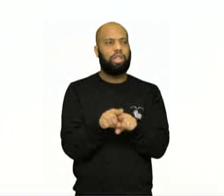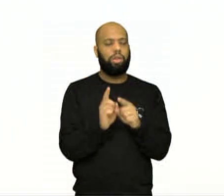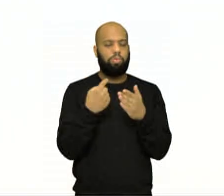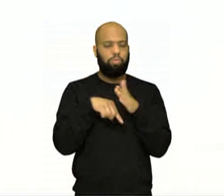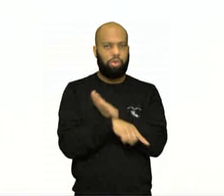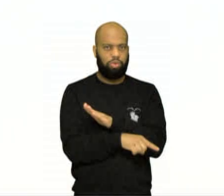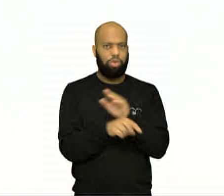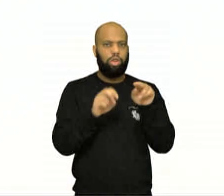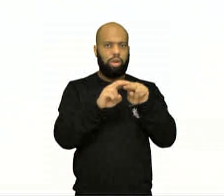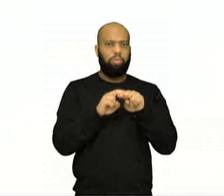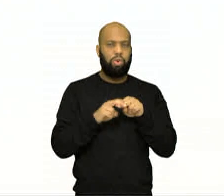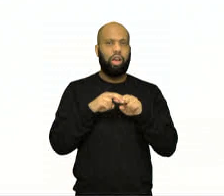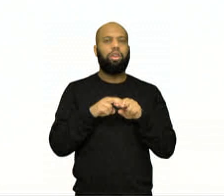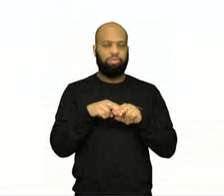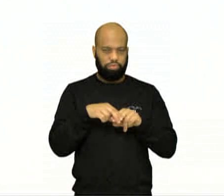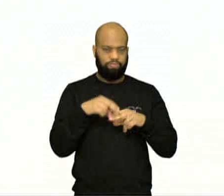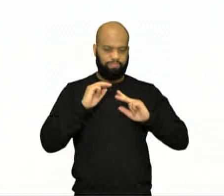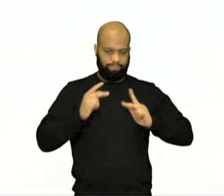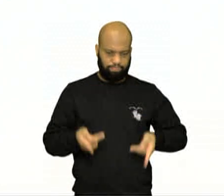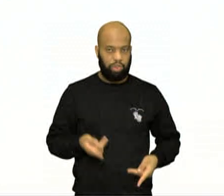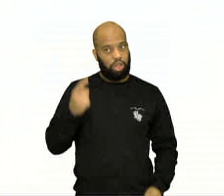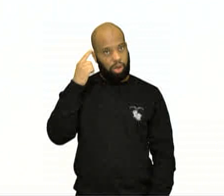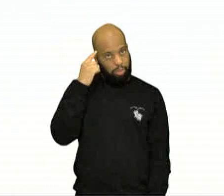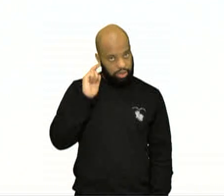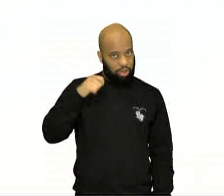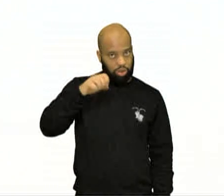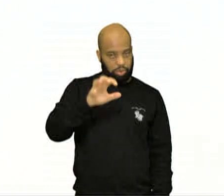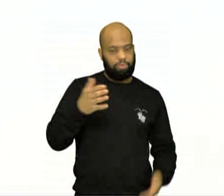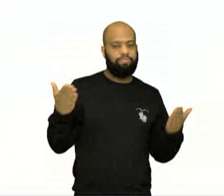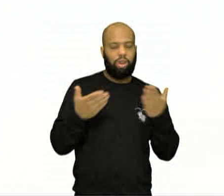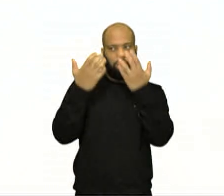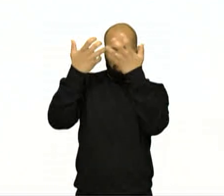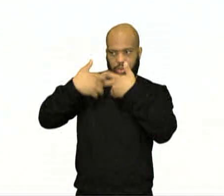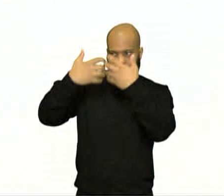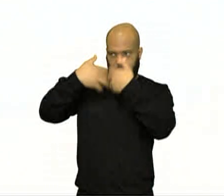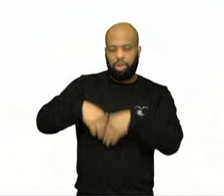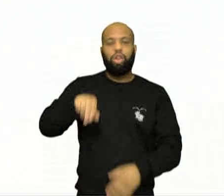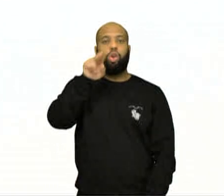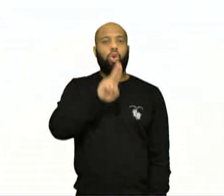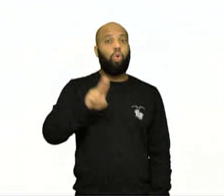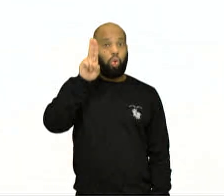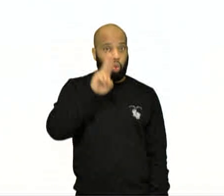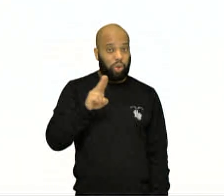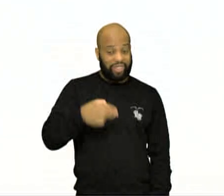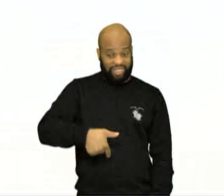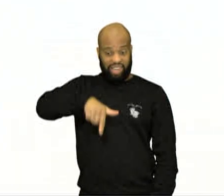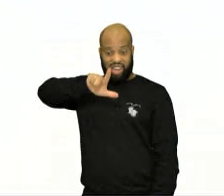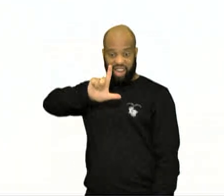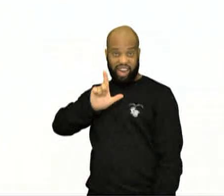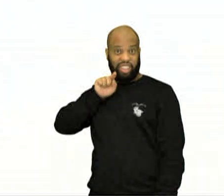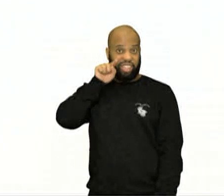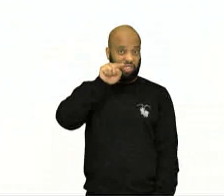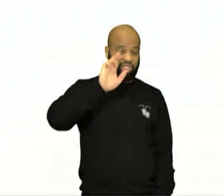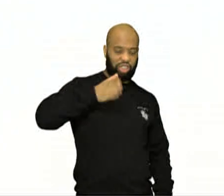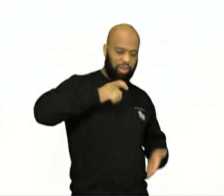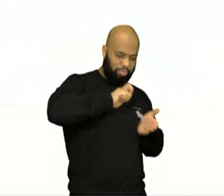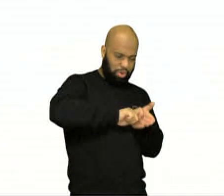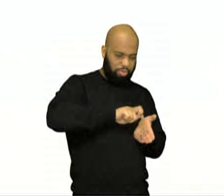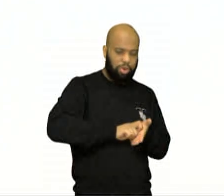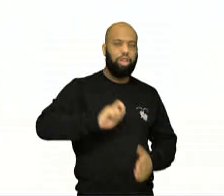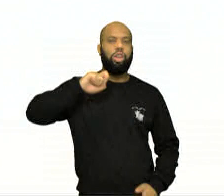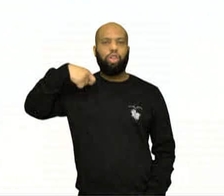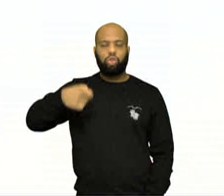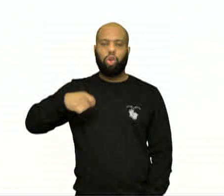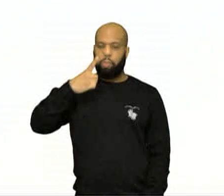intensificadas pelas práticas humanas. Então, pensando nisso que a gente acabou de refletir. Utilize aquelas anotações que você fez sobre